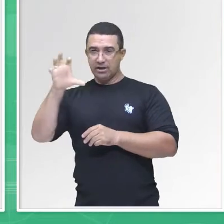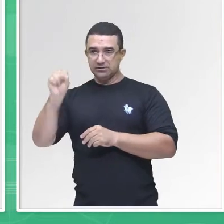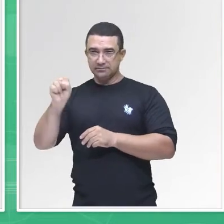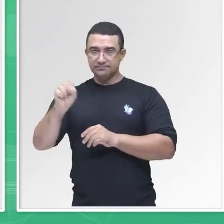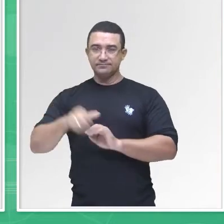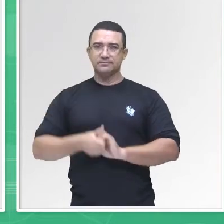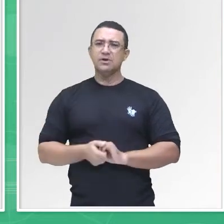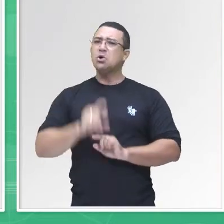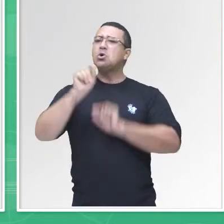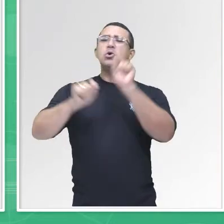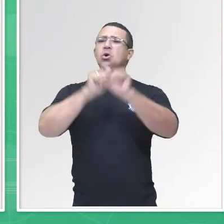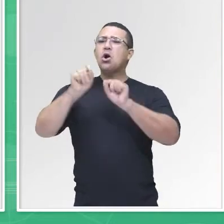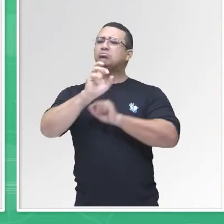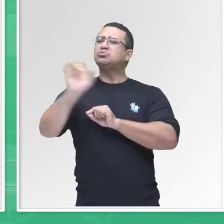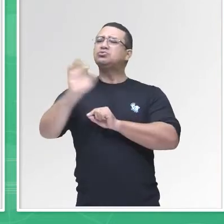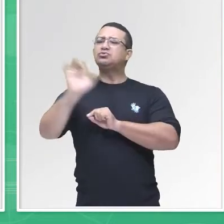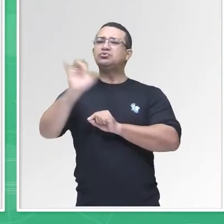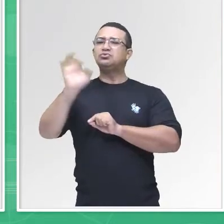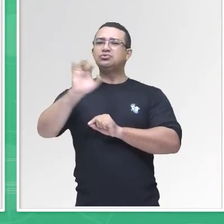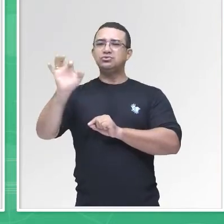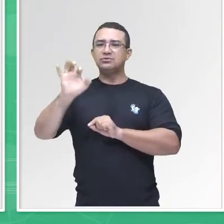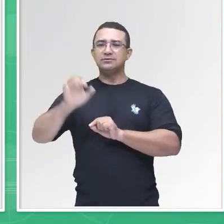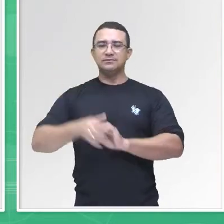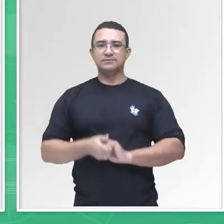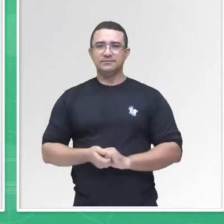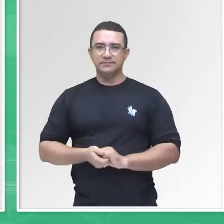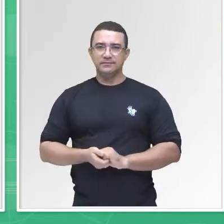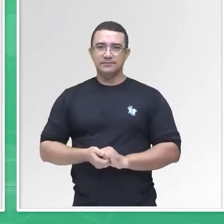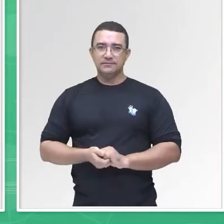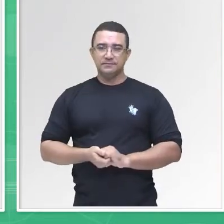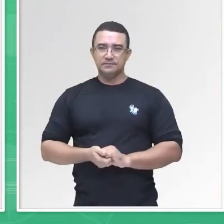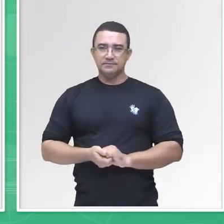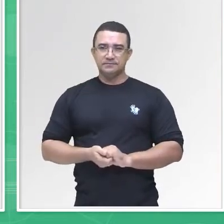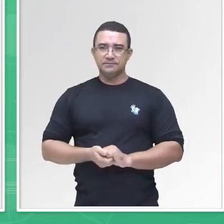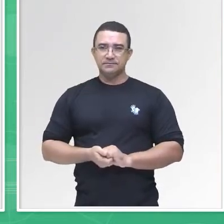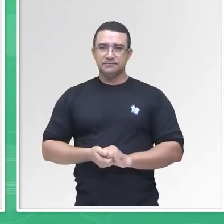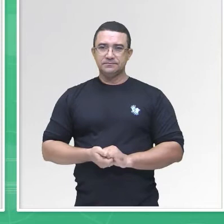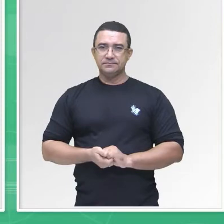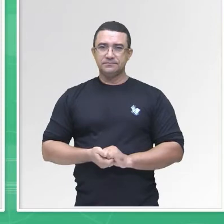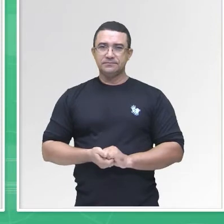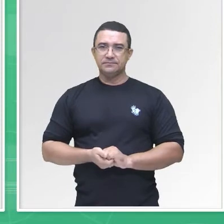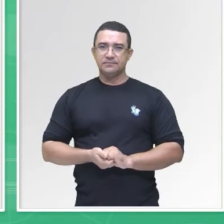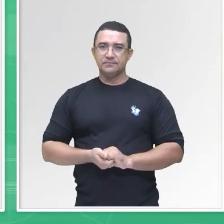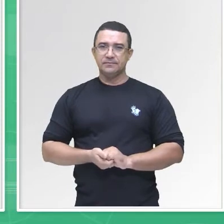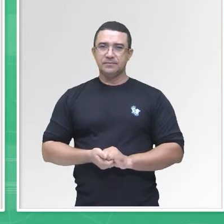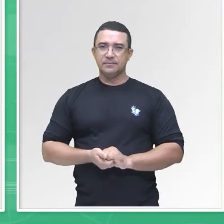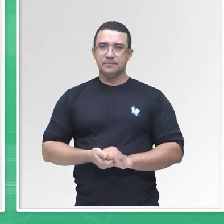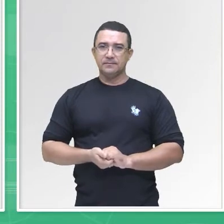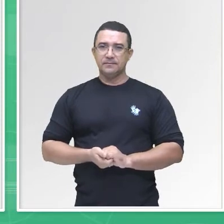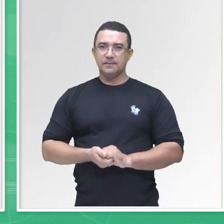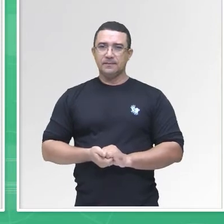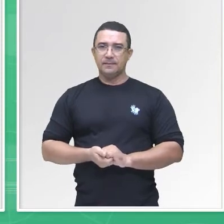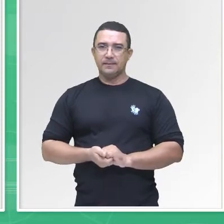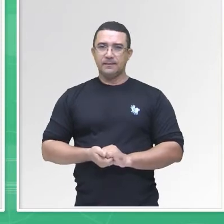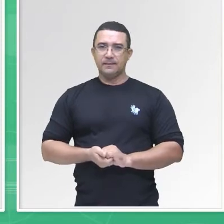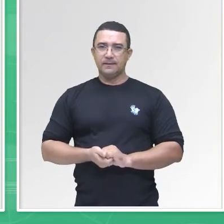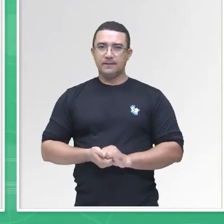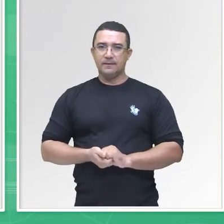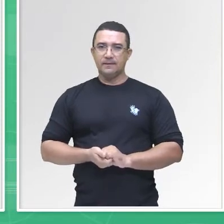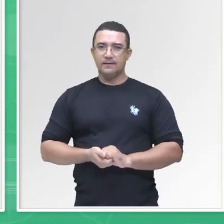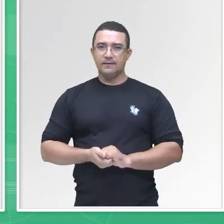nós vamos deletrear jueves, que é soletrar na língua portuguesa, né? Aí você vai fazer isso, olha.